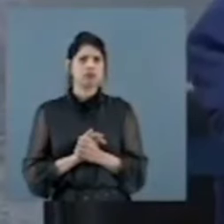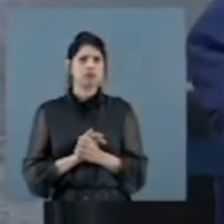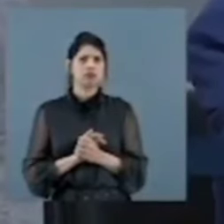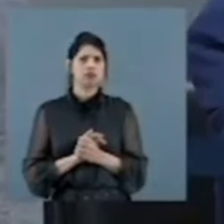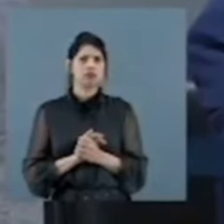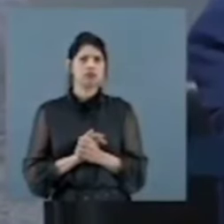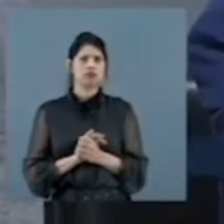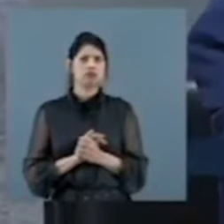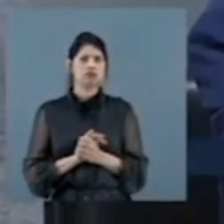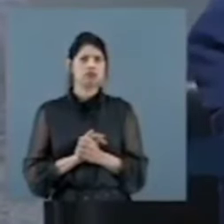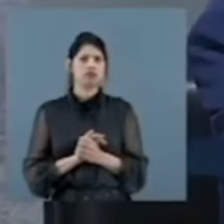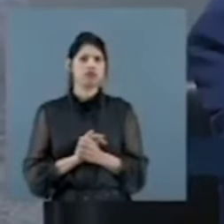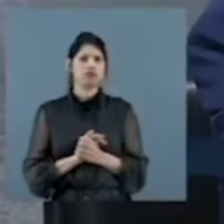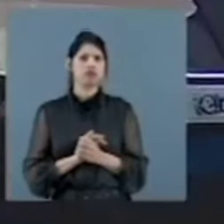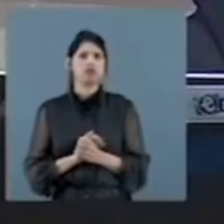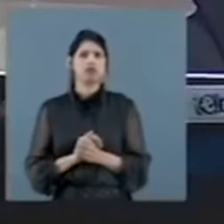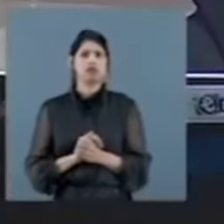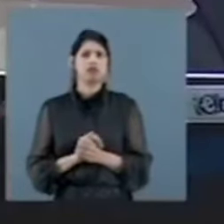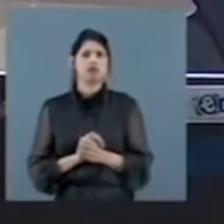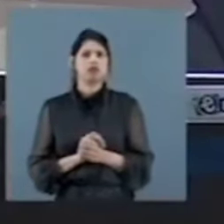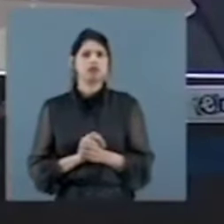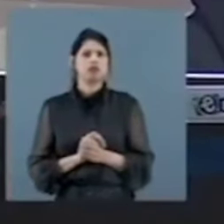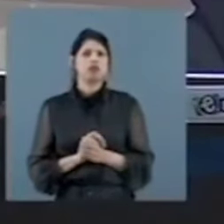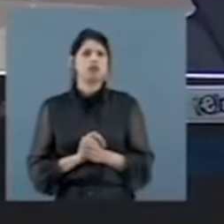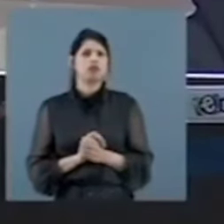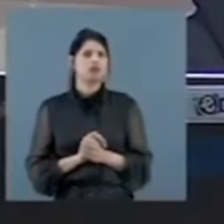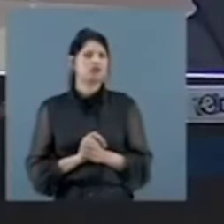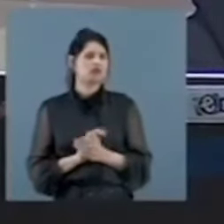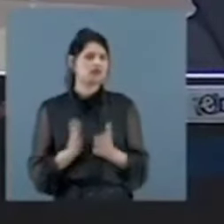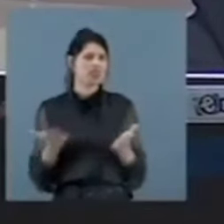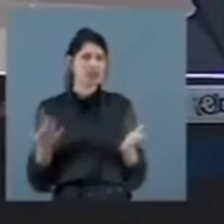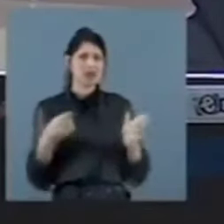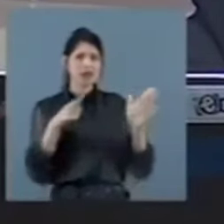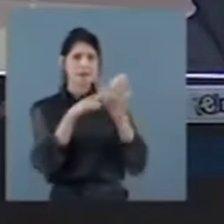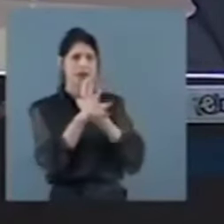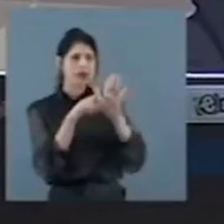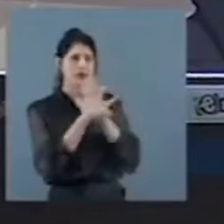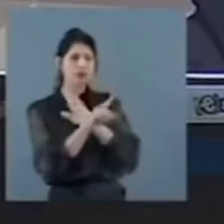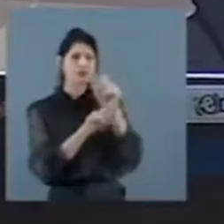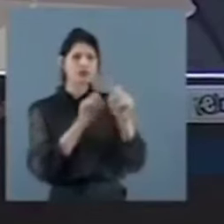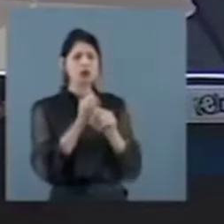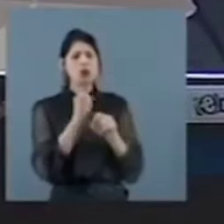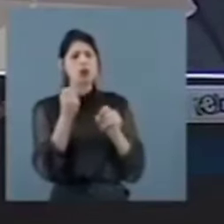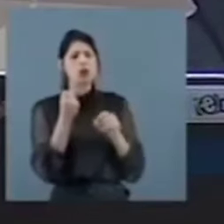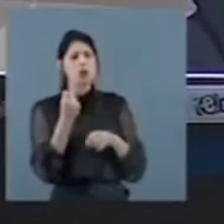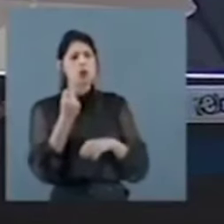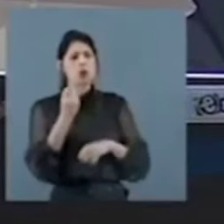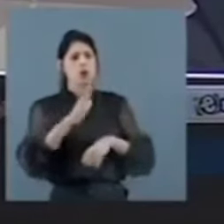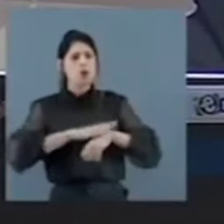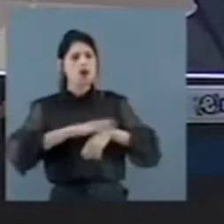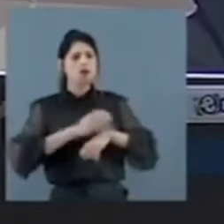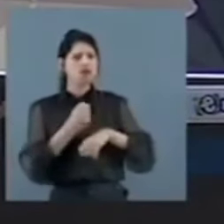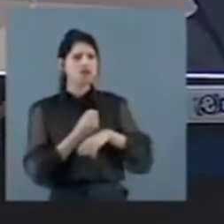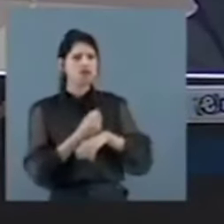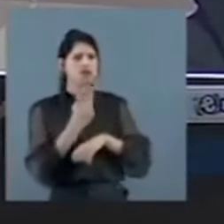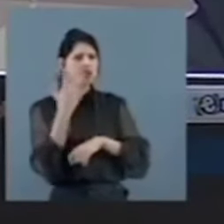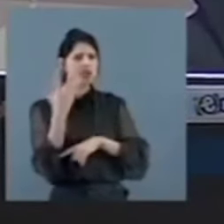valor histórico de um flagrante preparado? Não sei, excelente. Não sabe? Não sei. O